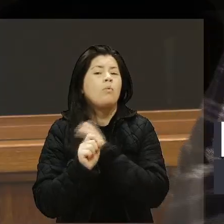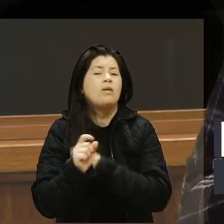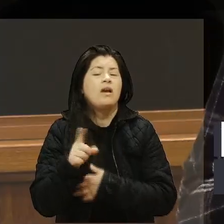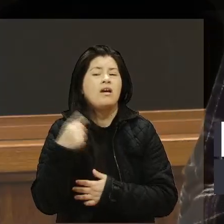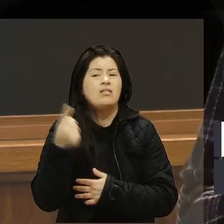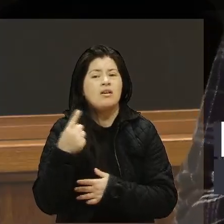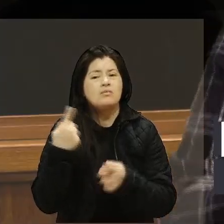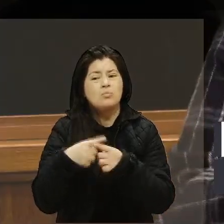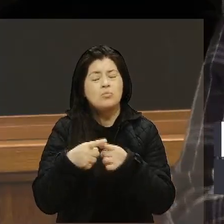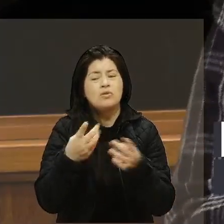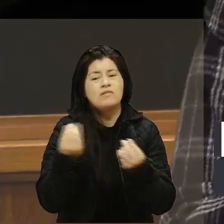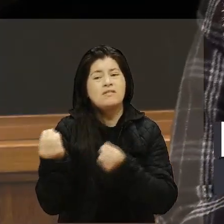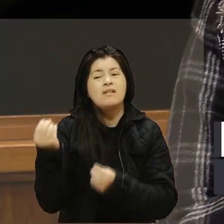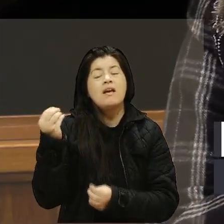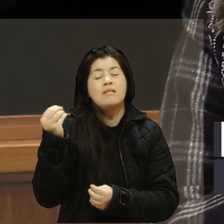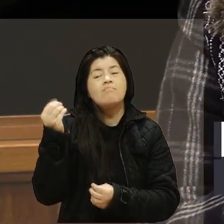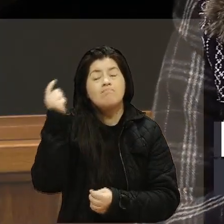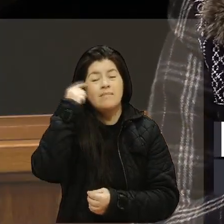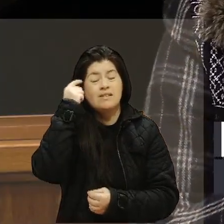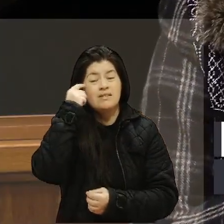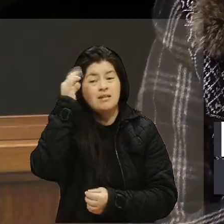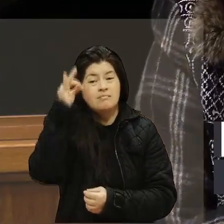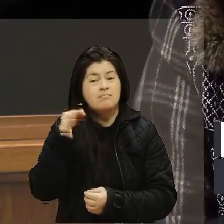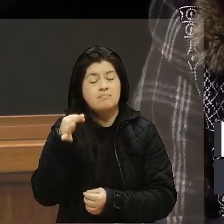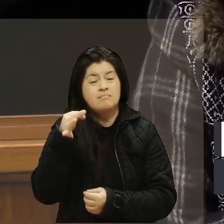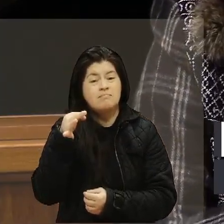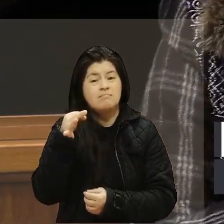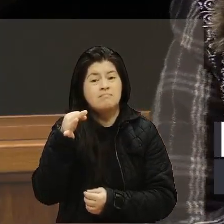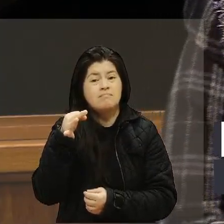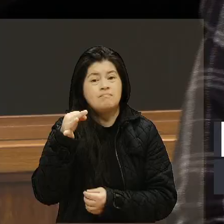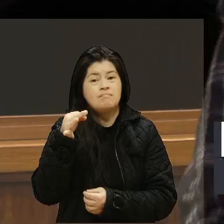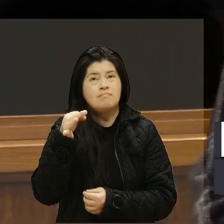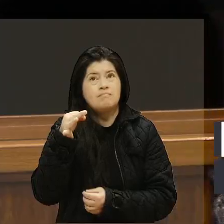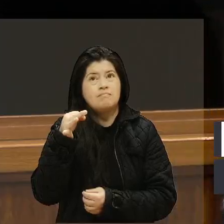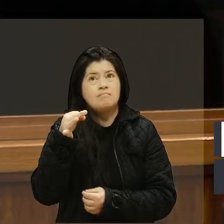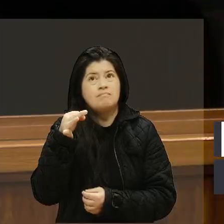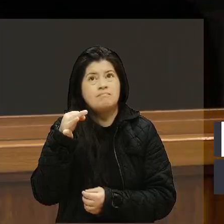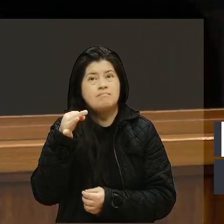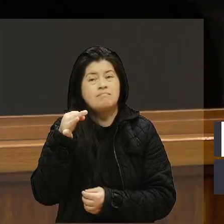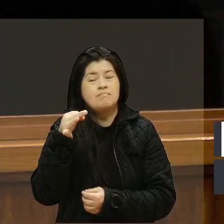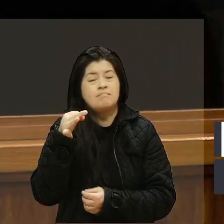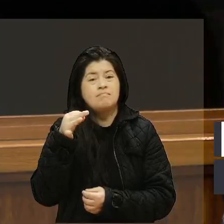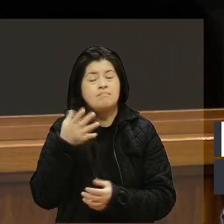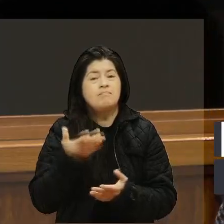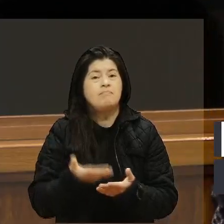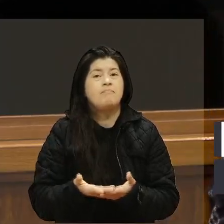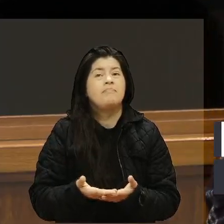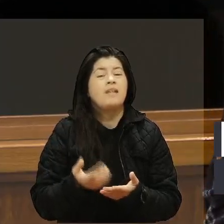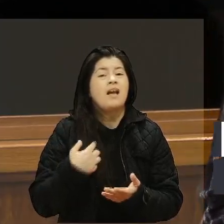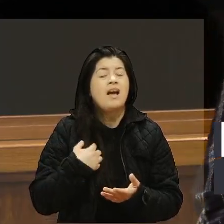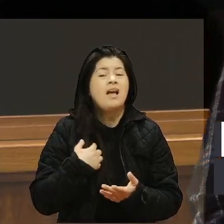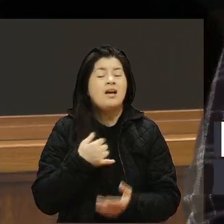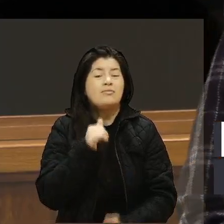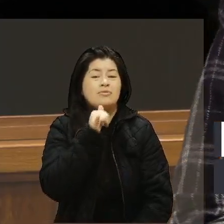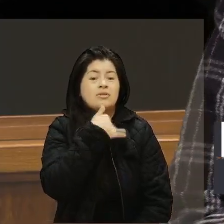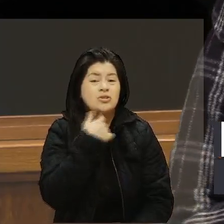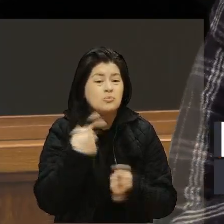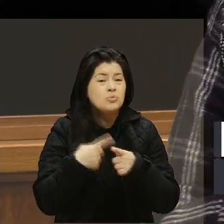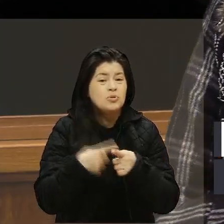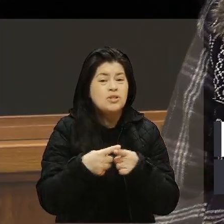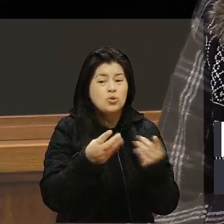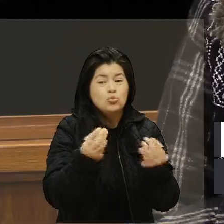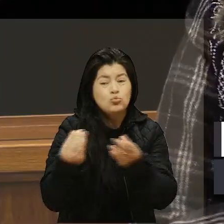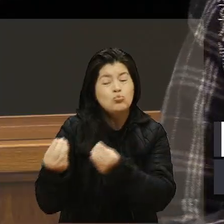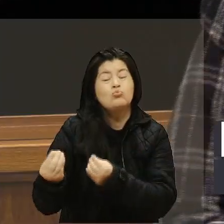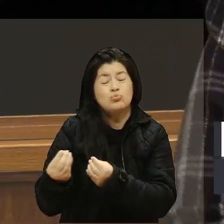gente consegue ser bem racional, às vezes bate mais no pessoal, né? Eu fico muito triste porque tudo na vida